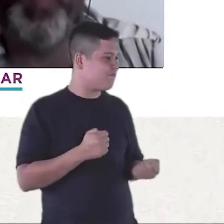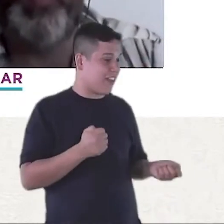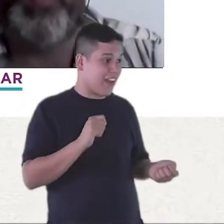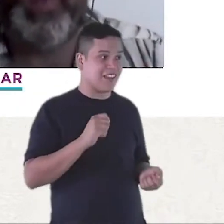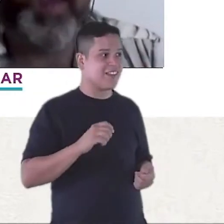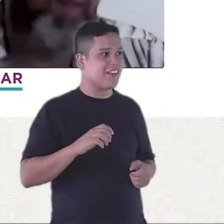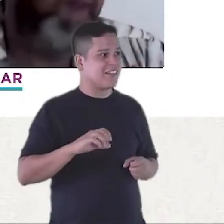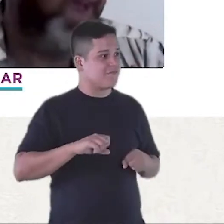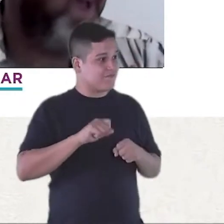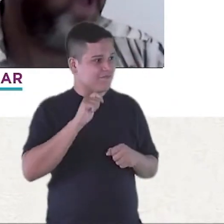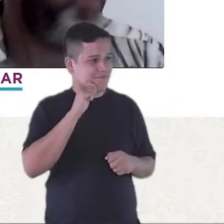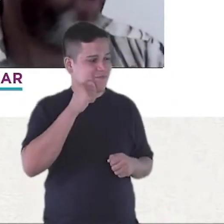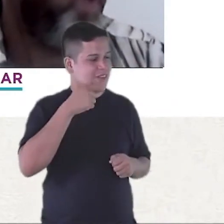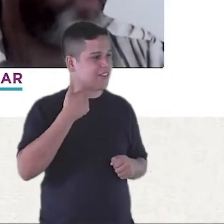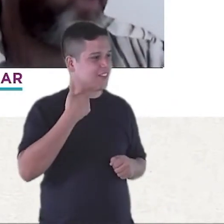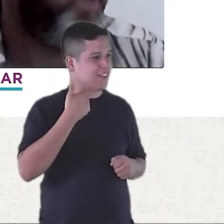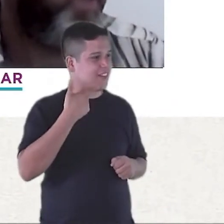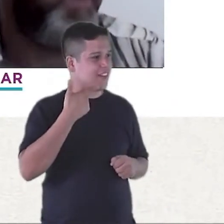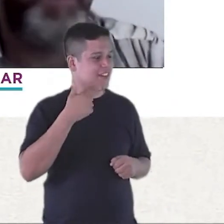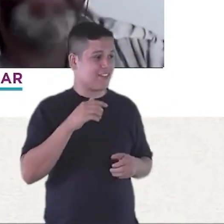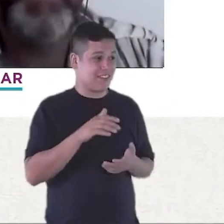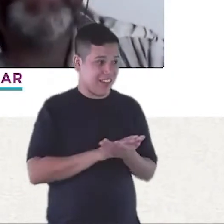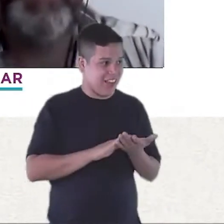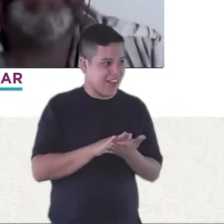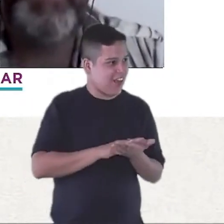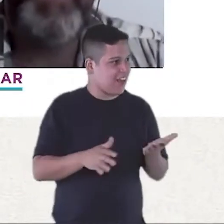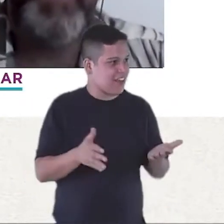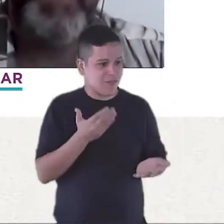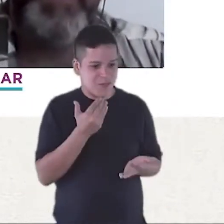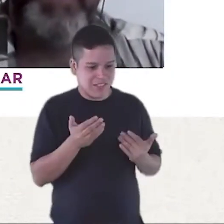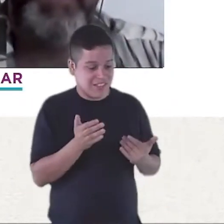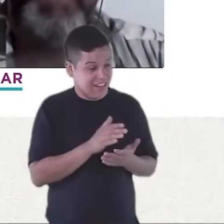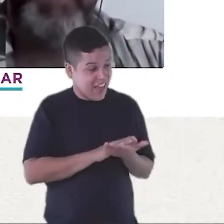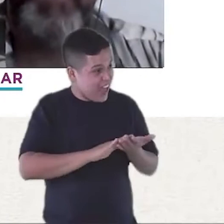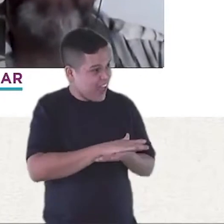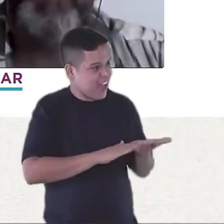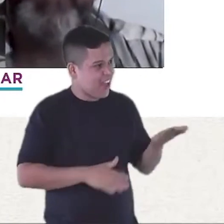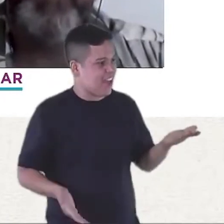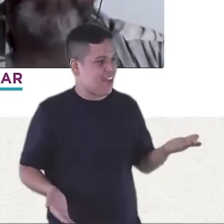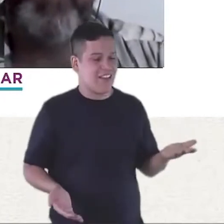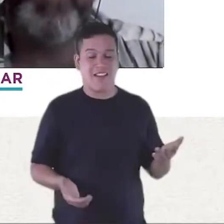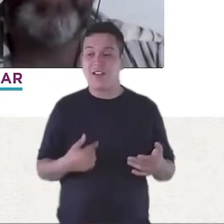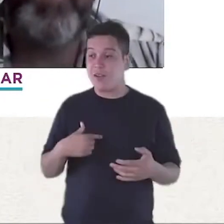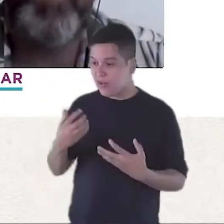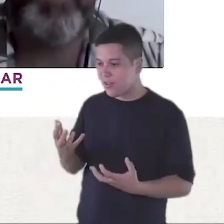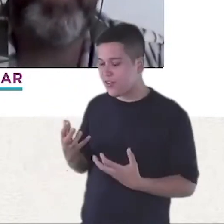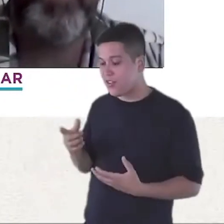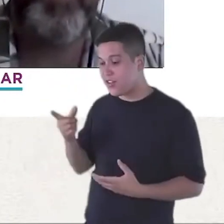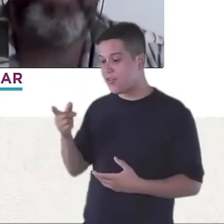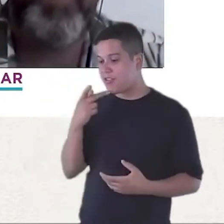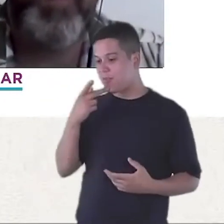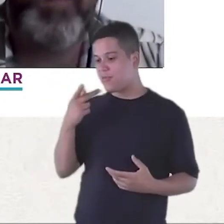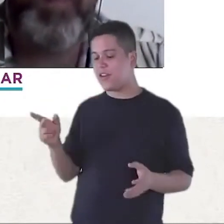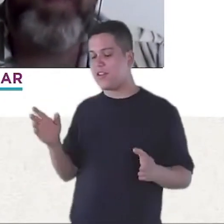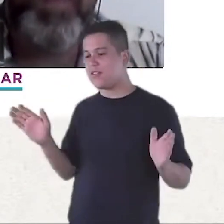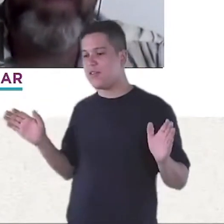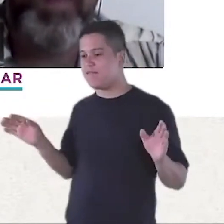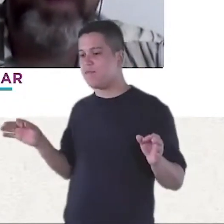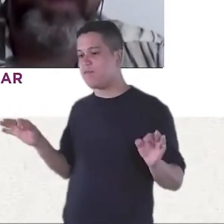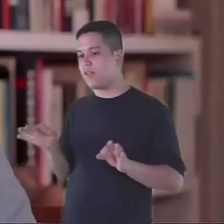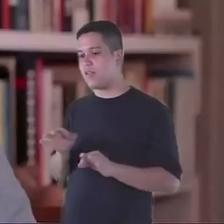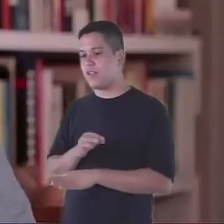conversa tinha que ir longe, tinha que virar a janta. Eu queria que você fizesse um encerramento